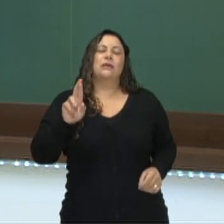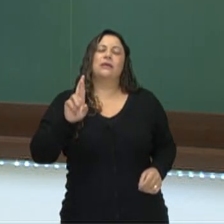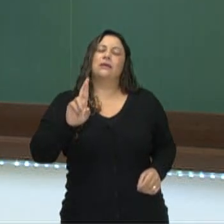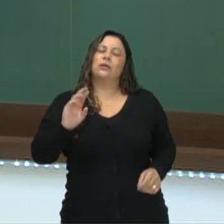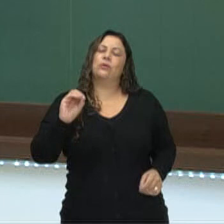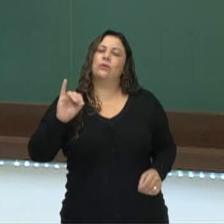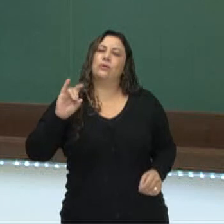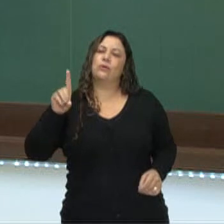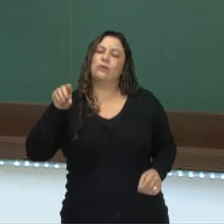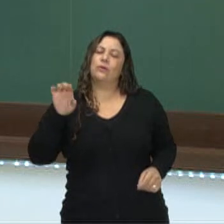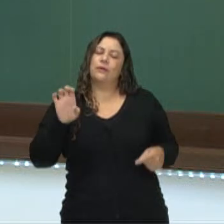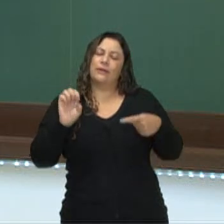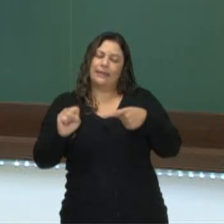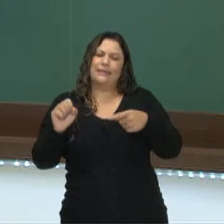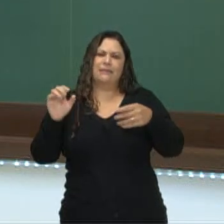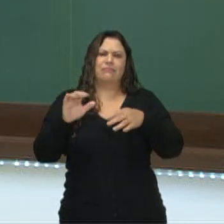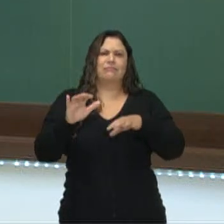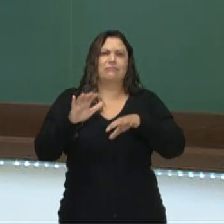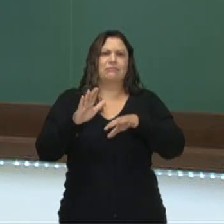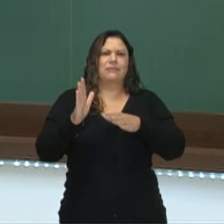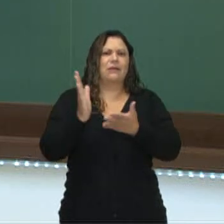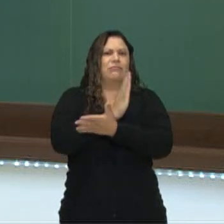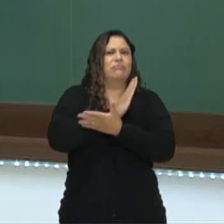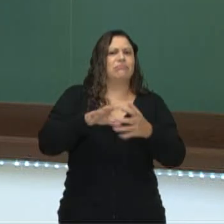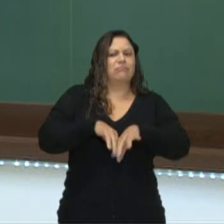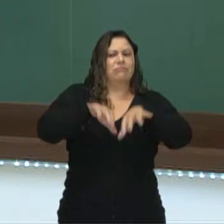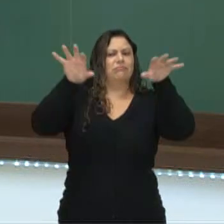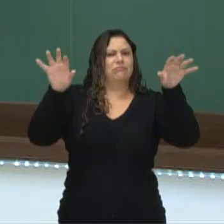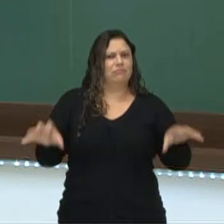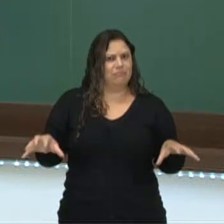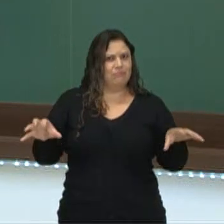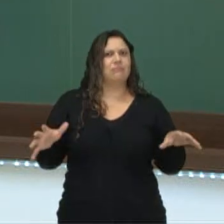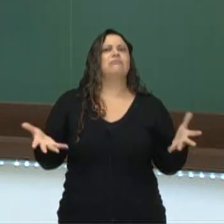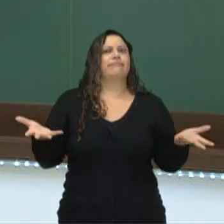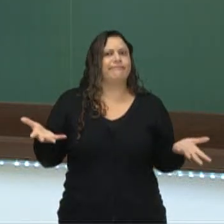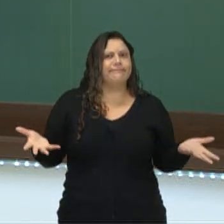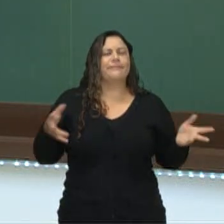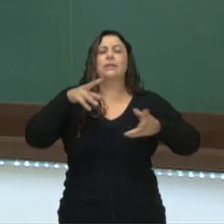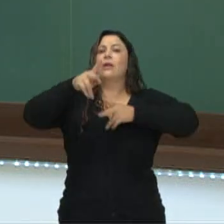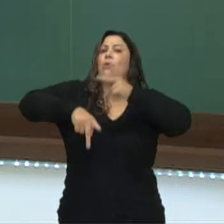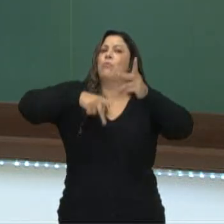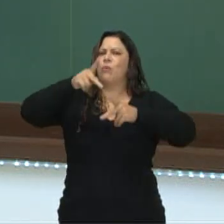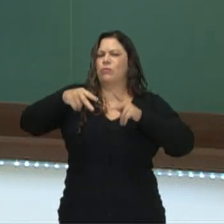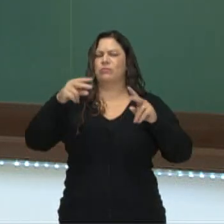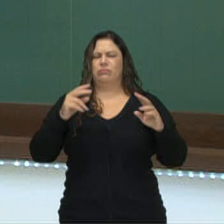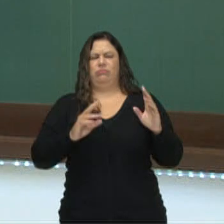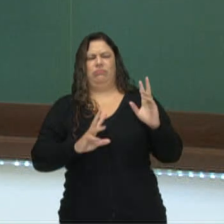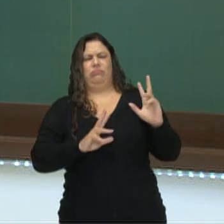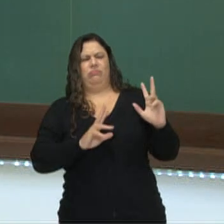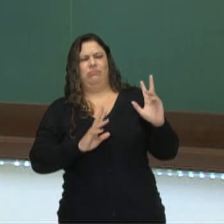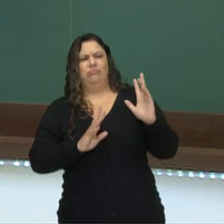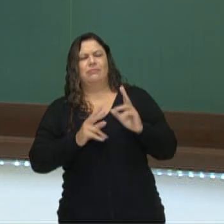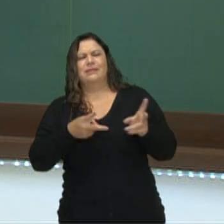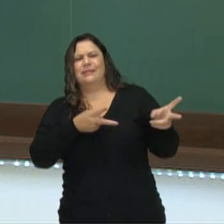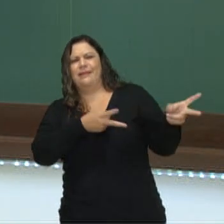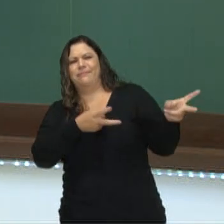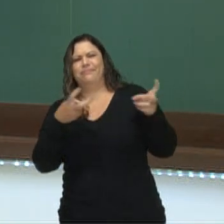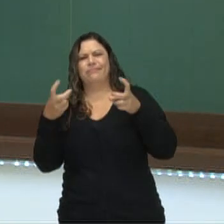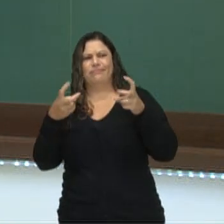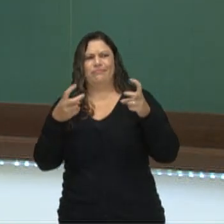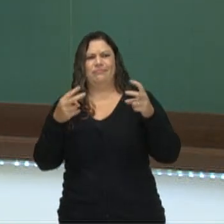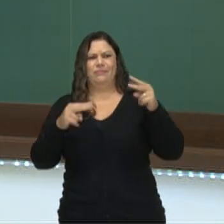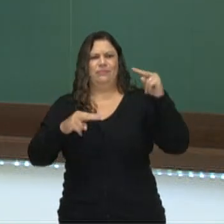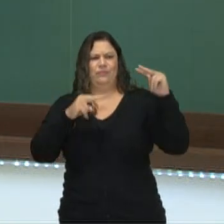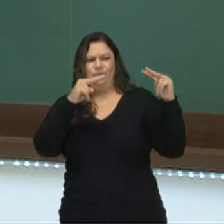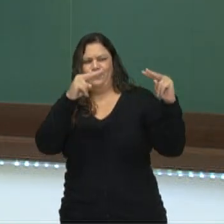seja, já fizeram uma separação aí. Então, o povo já meio que se olhava diferente. Mas ainda estava em